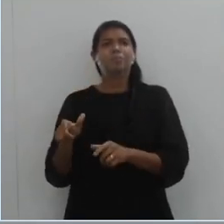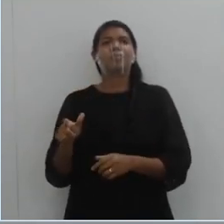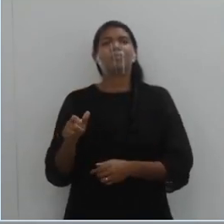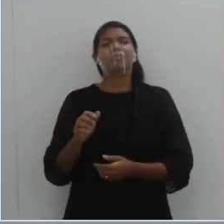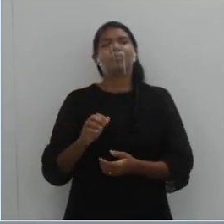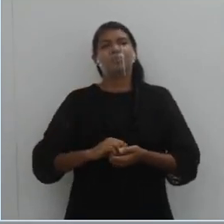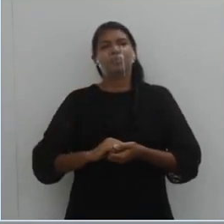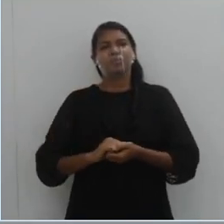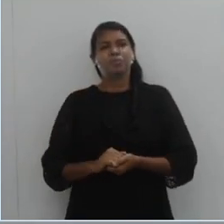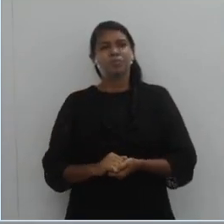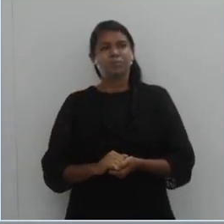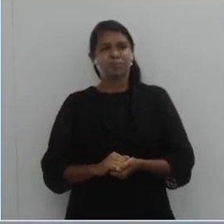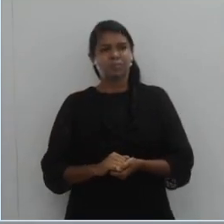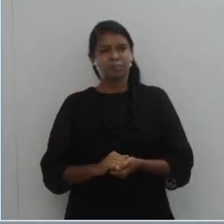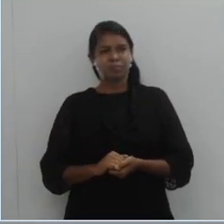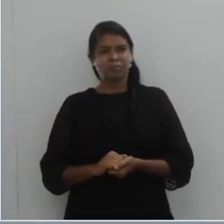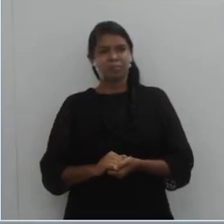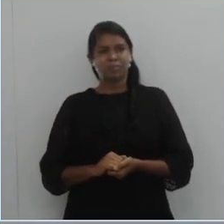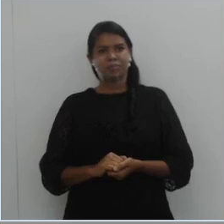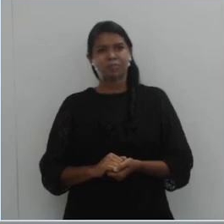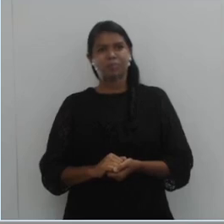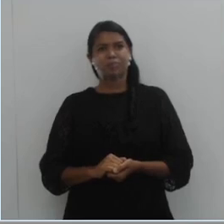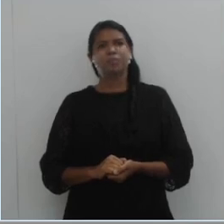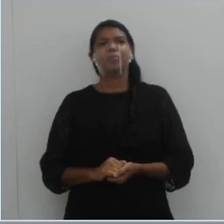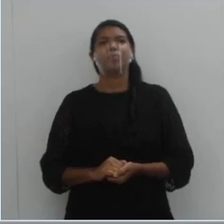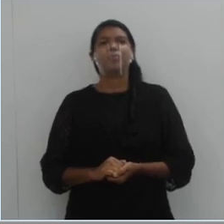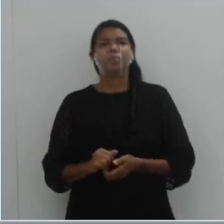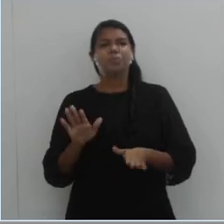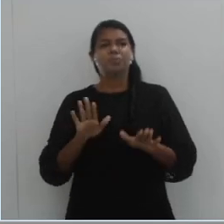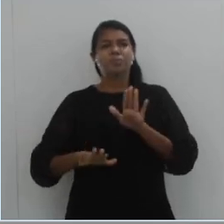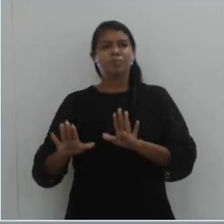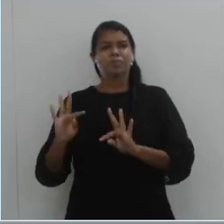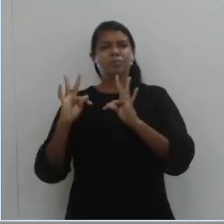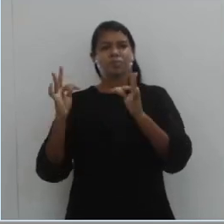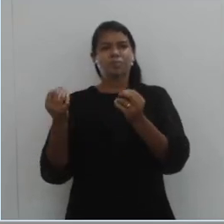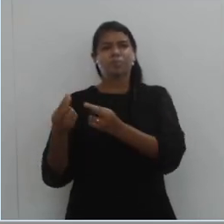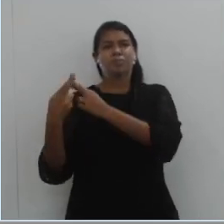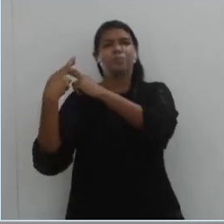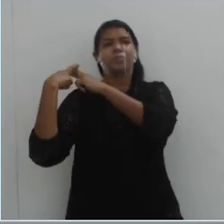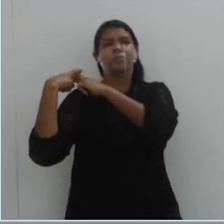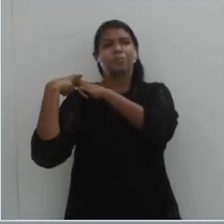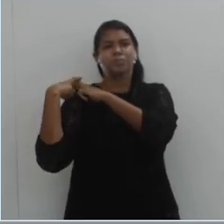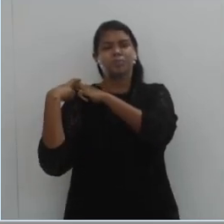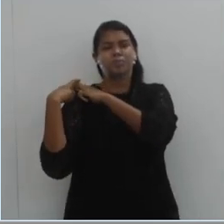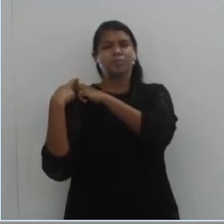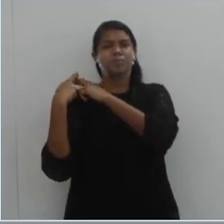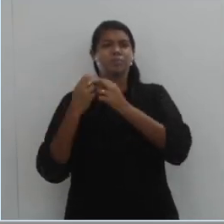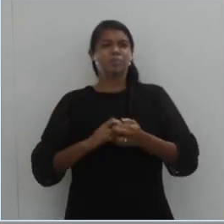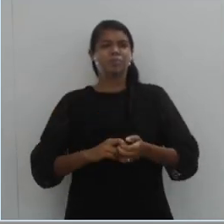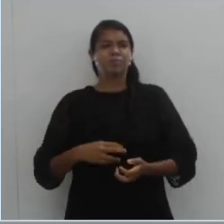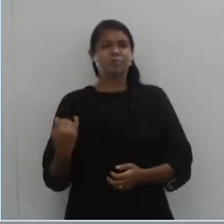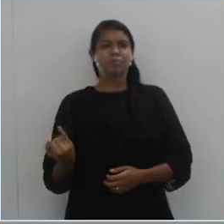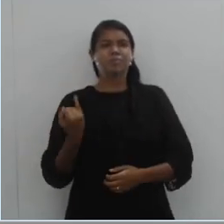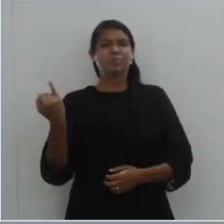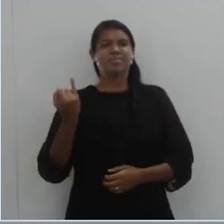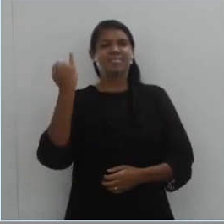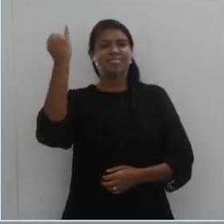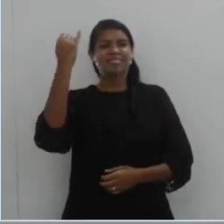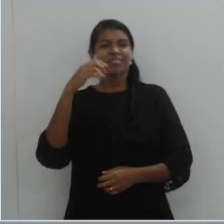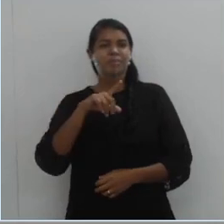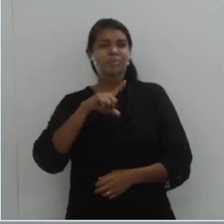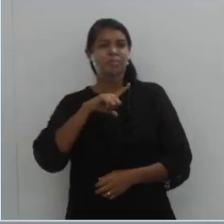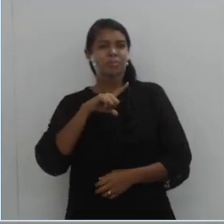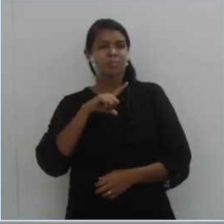mentor, ou seja, aquele que vai lá e cuida de tudo. Então é bastante importante que nós temos